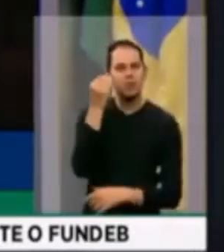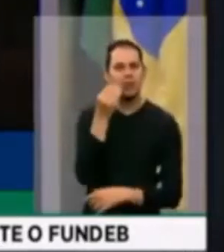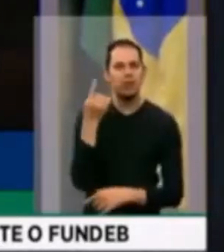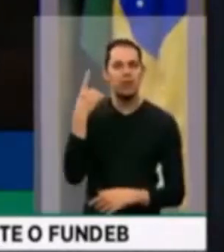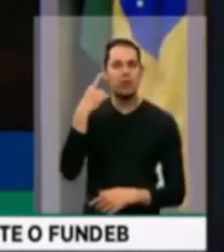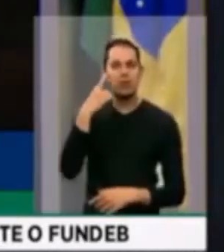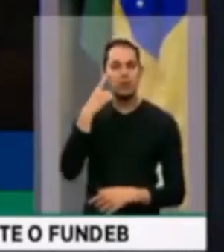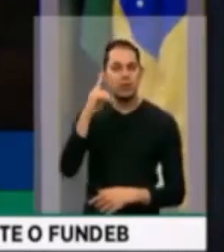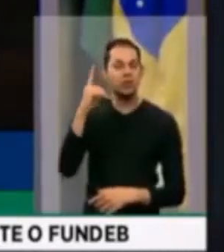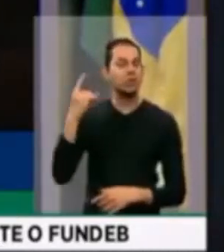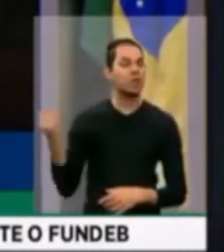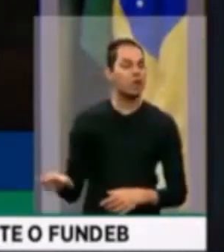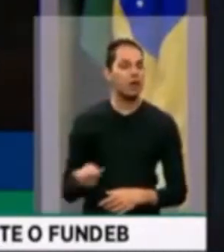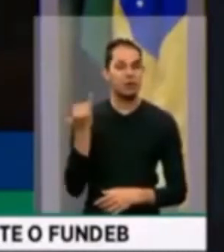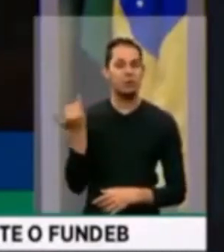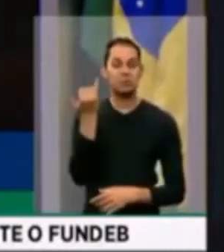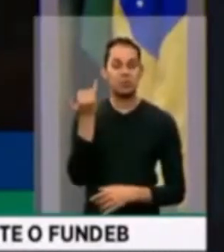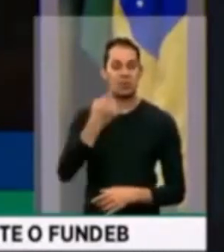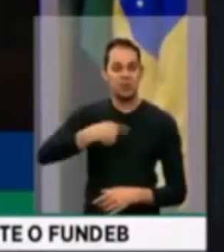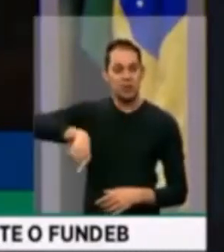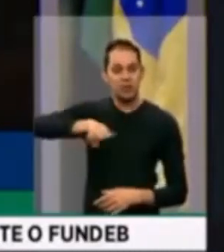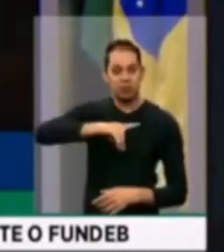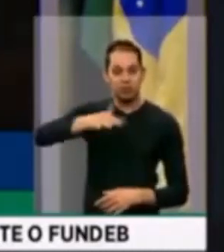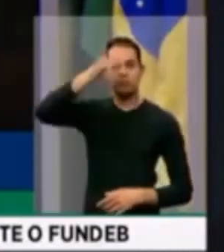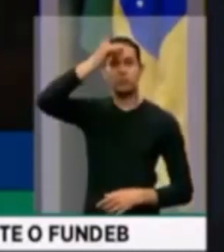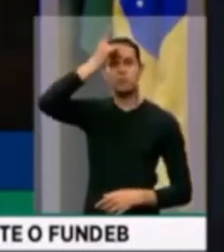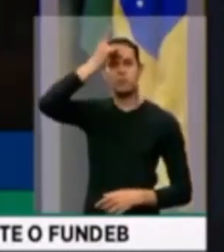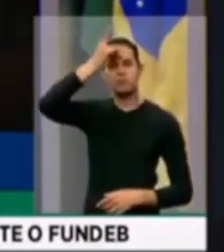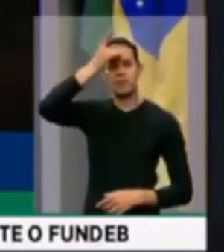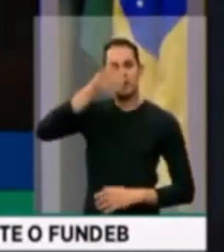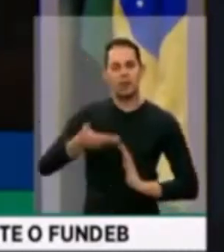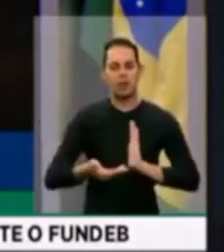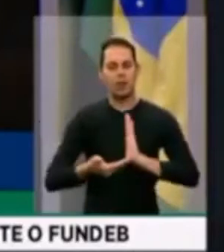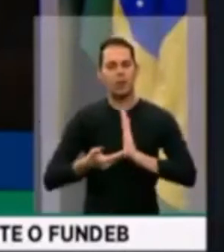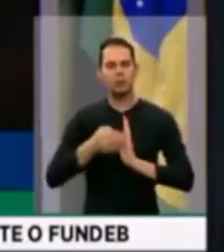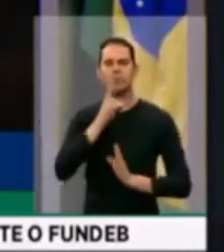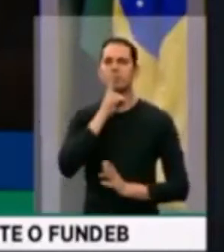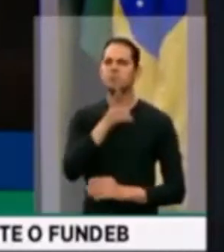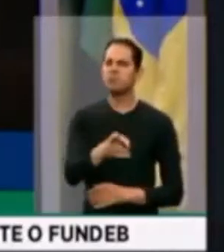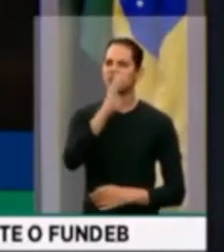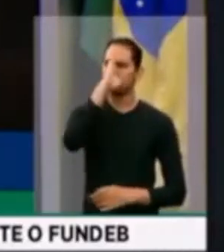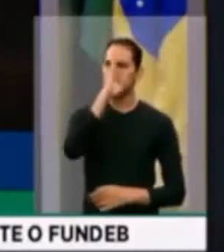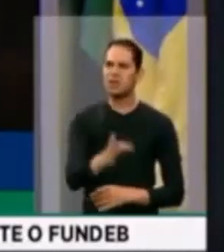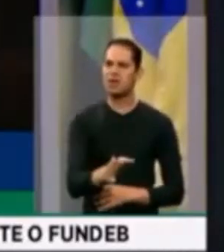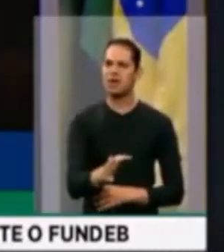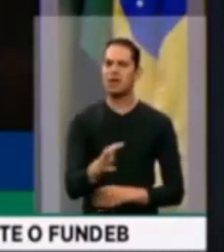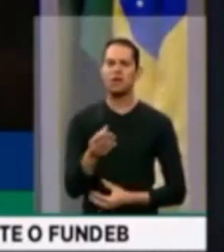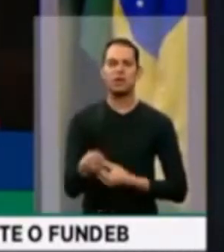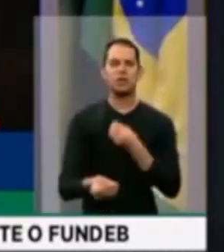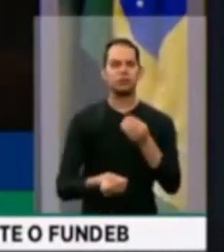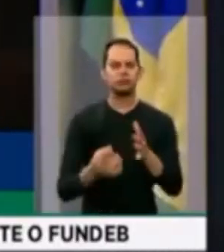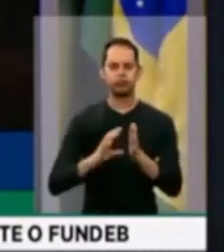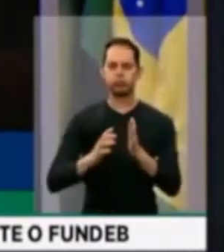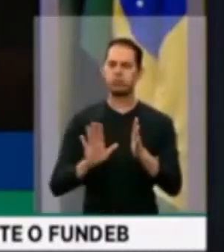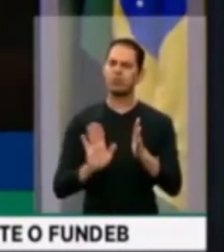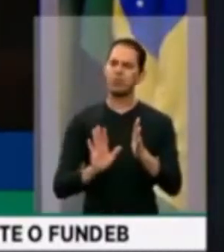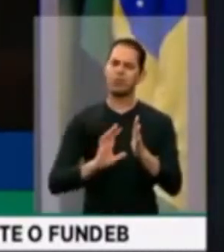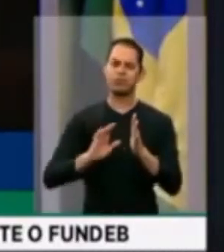histórico onde esse parlamento dá uma resposta direta, de forma